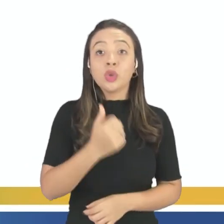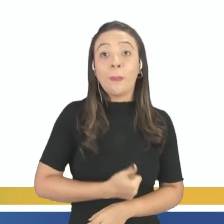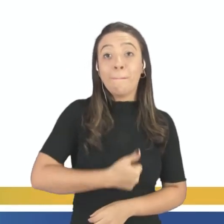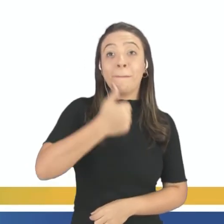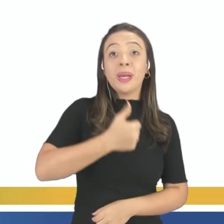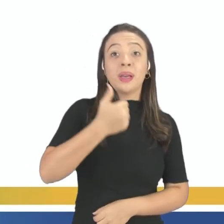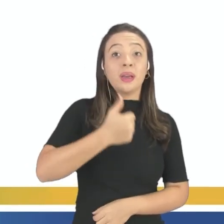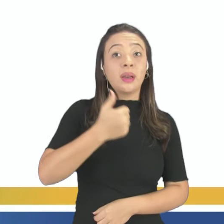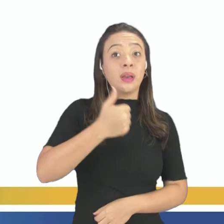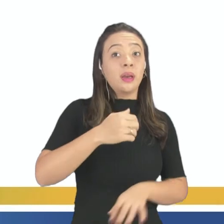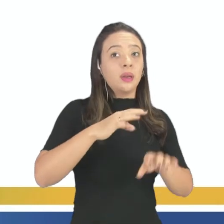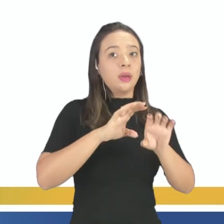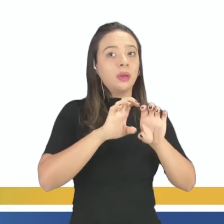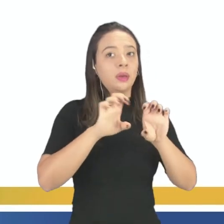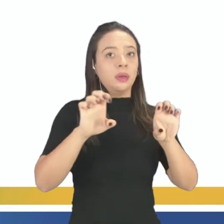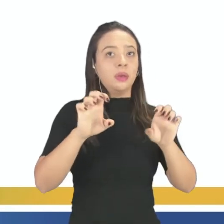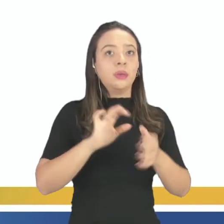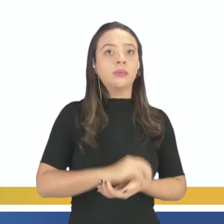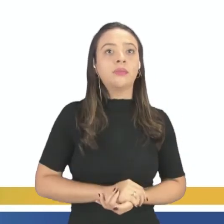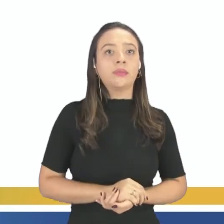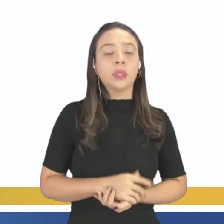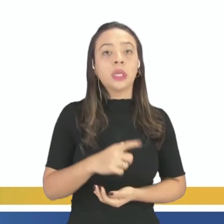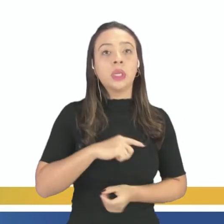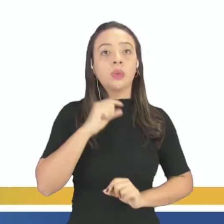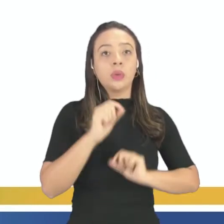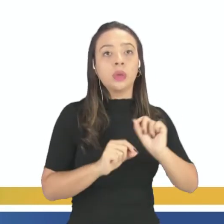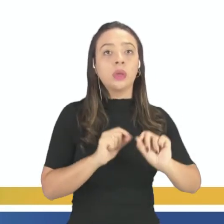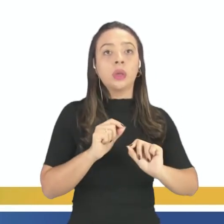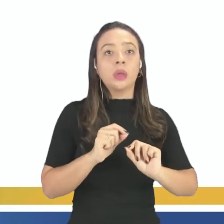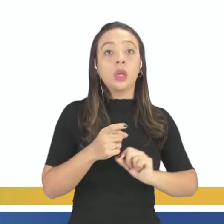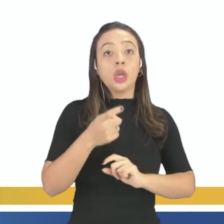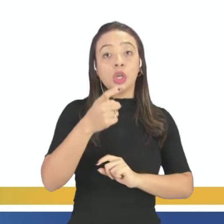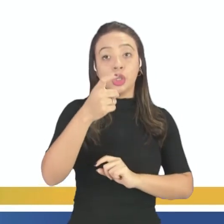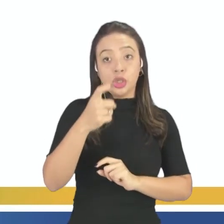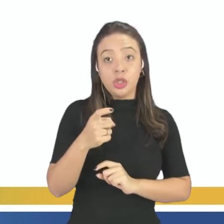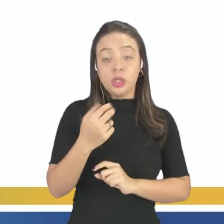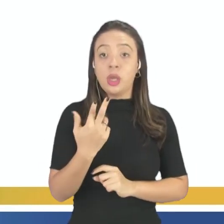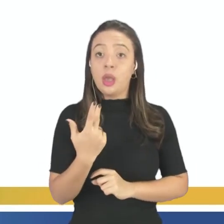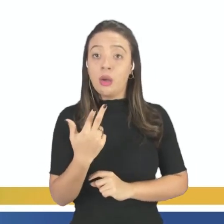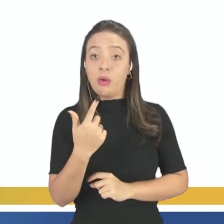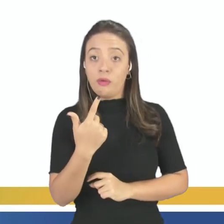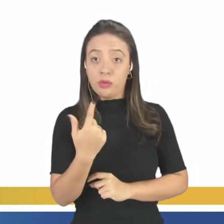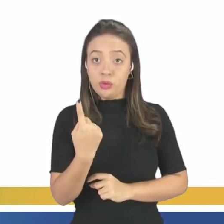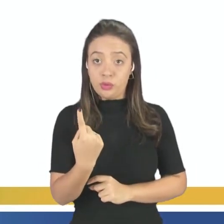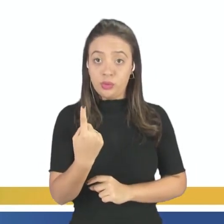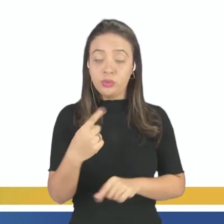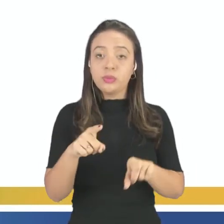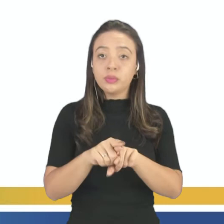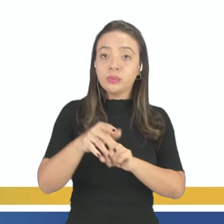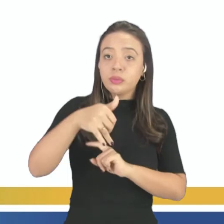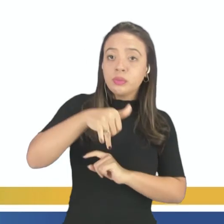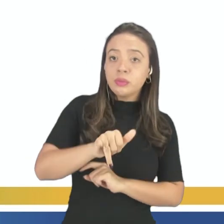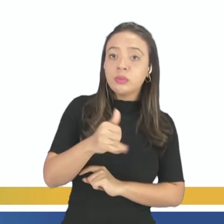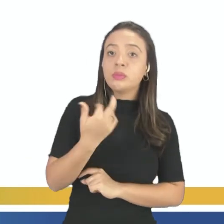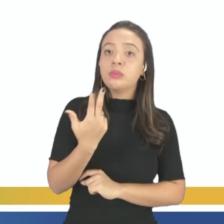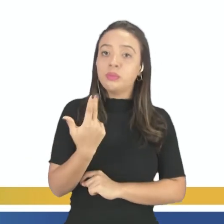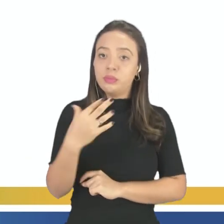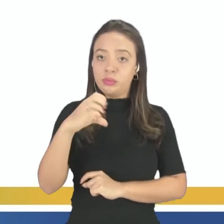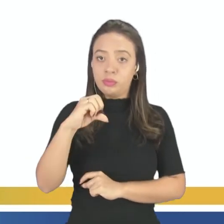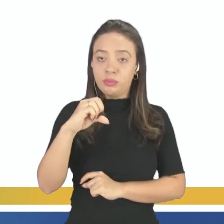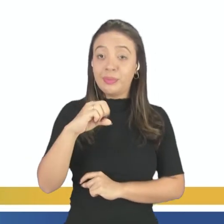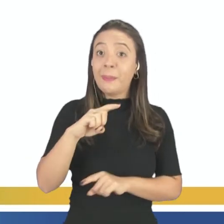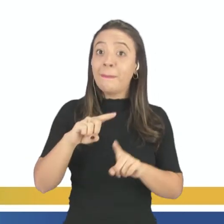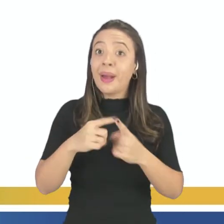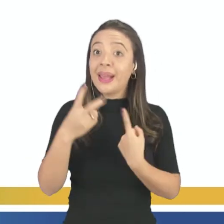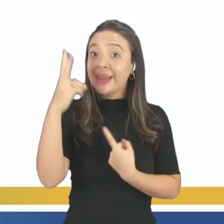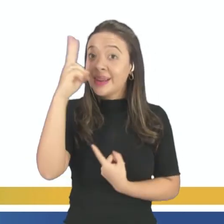Lembra? Que nós vamos ter o valor de x igual a 21 e de y igual a 9. Gente, mas não se